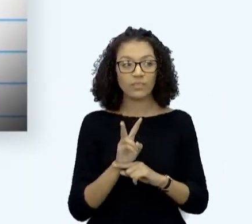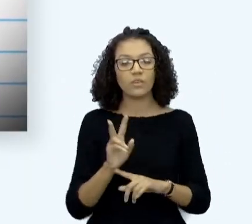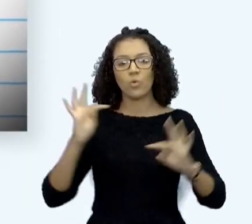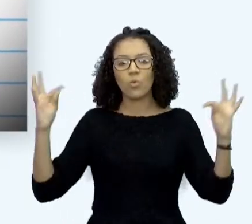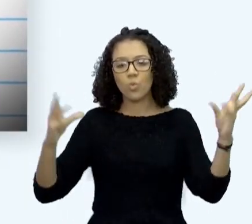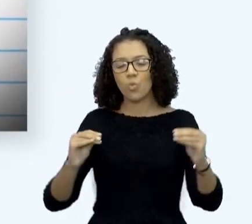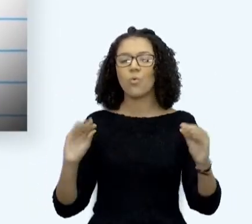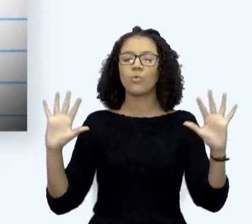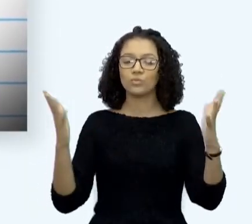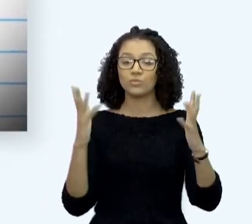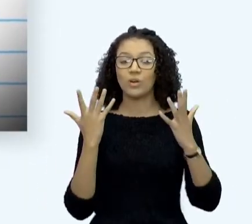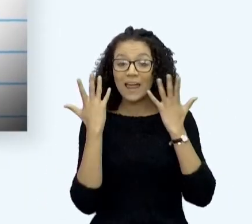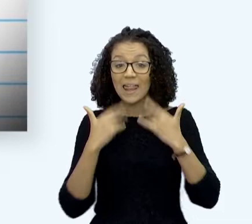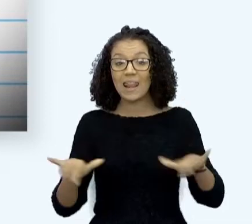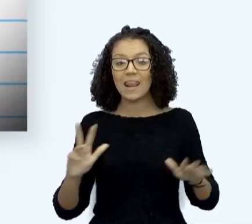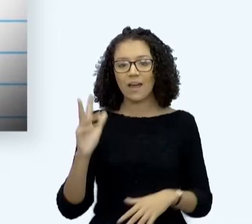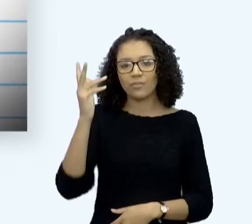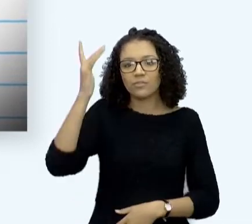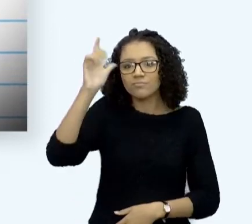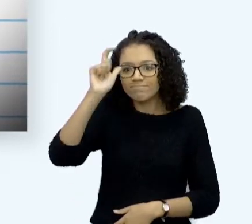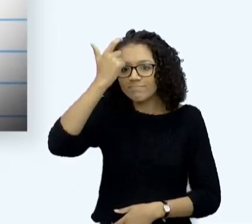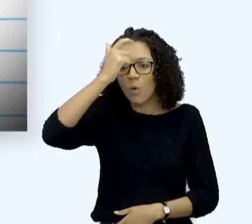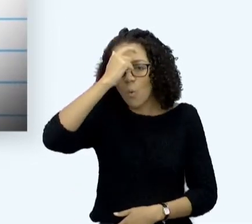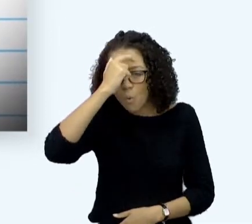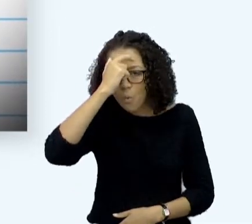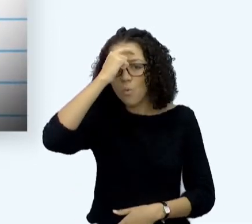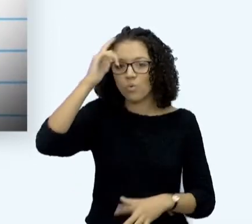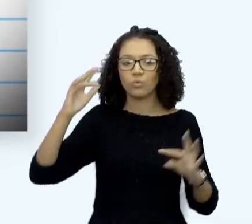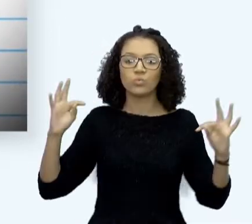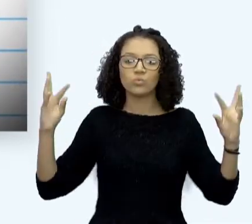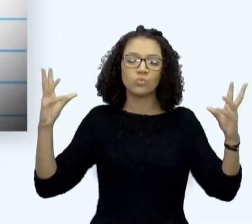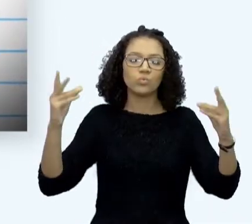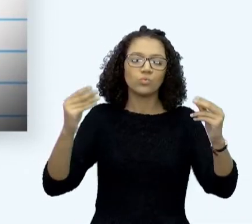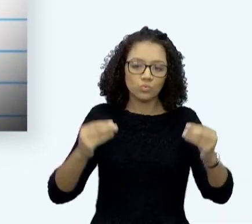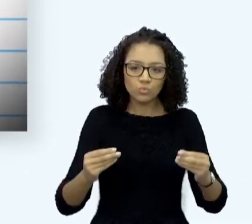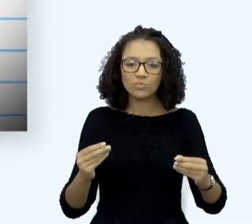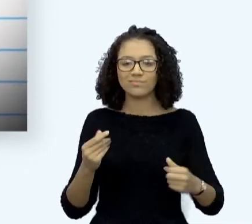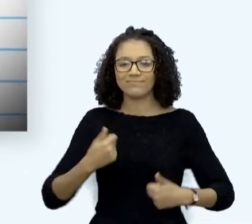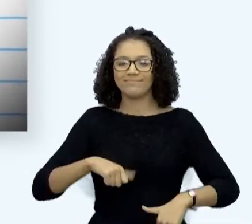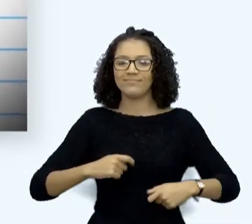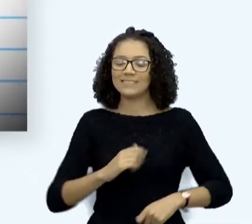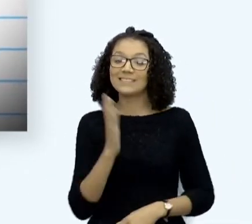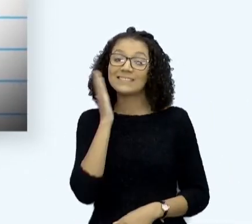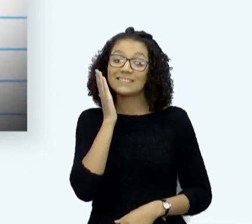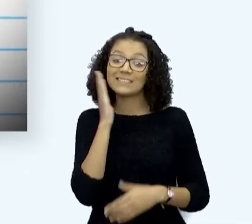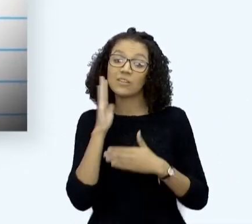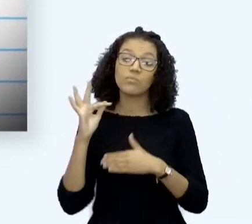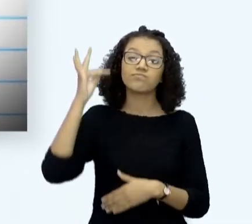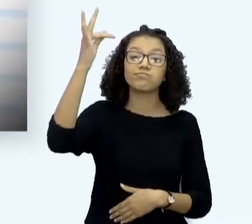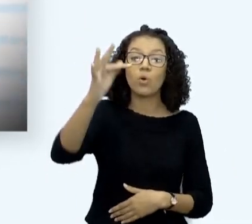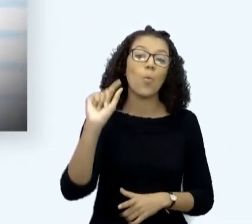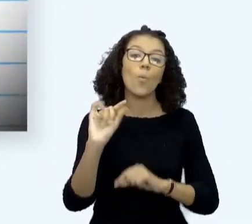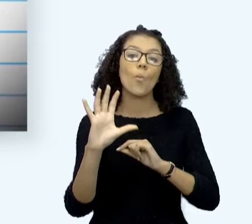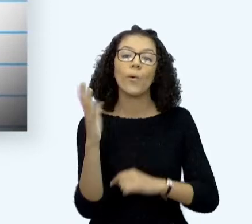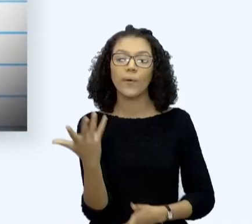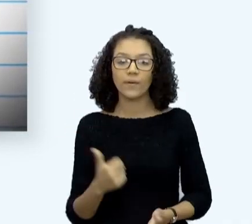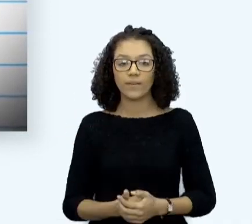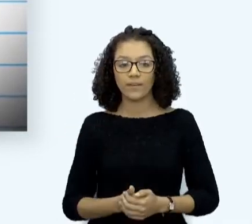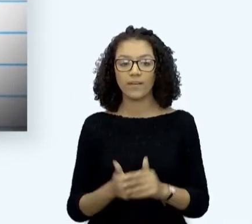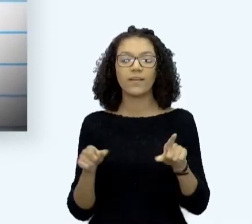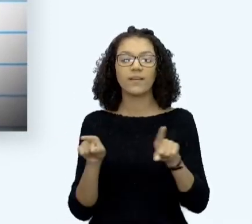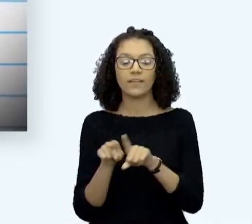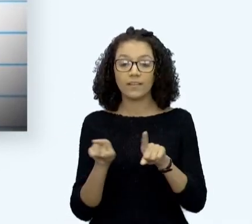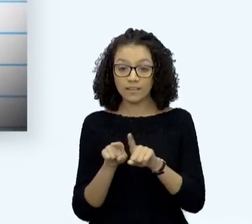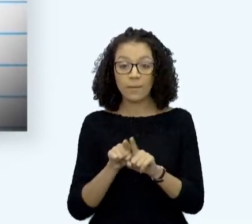consciente e pensando no seu impacto sobre o meio ambiente e as futuras gerações. E sustentabilidade é a palavra de ordem também no